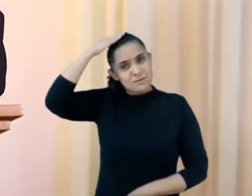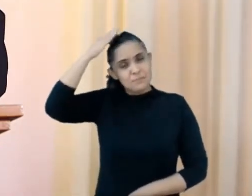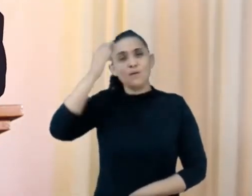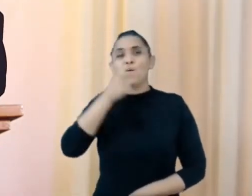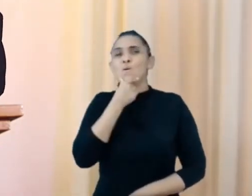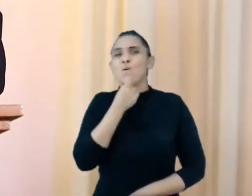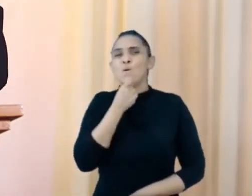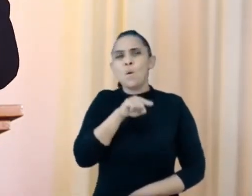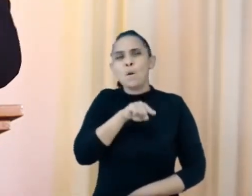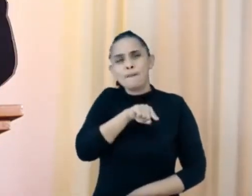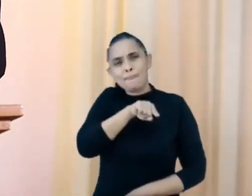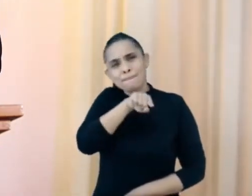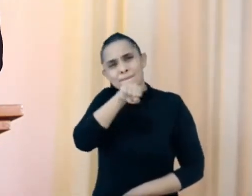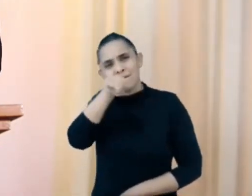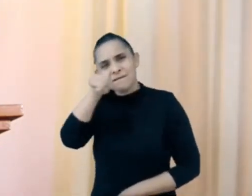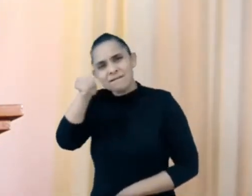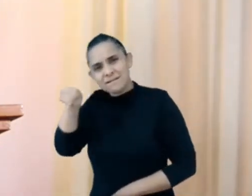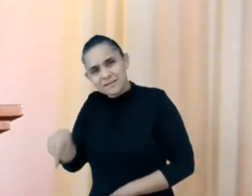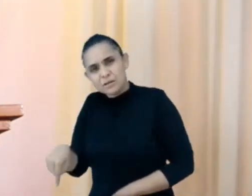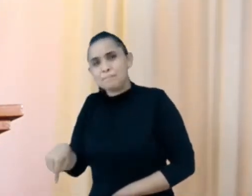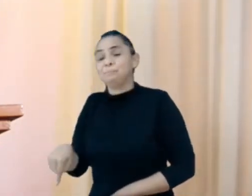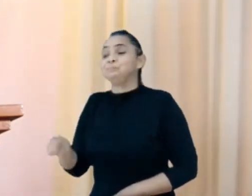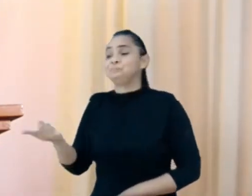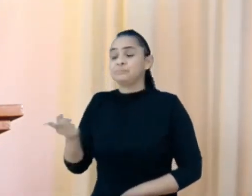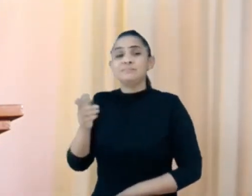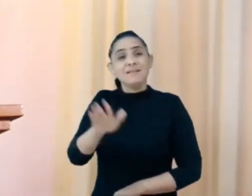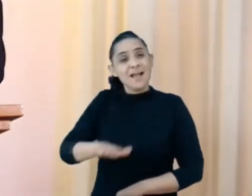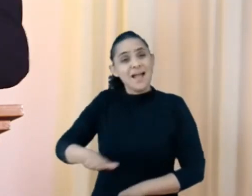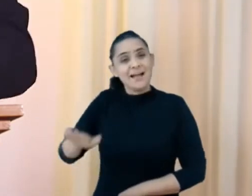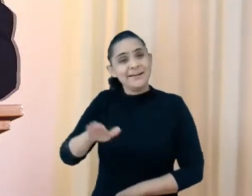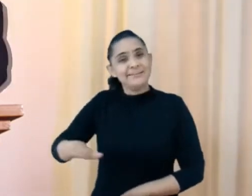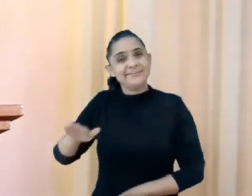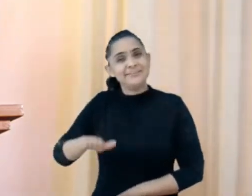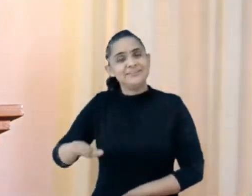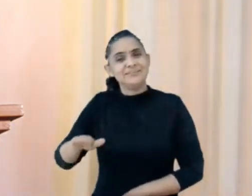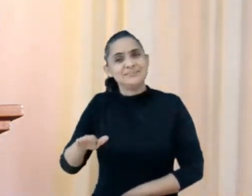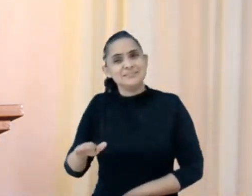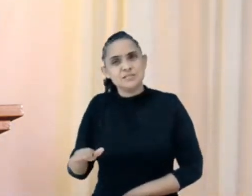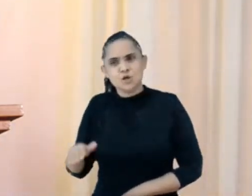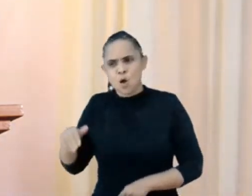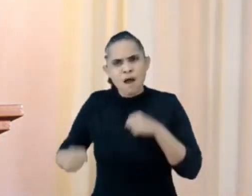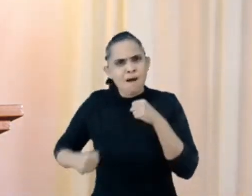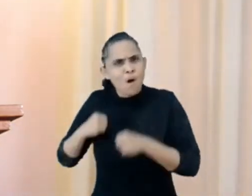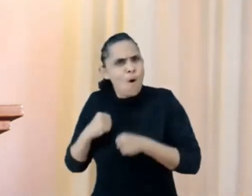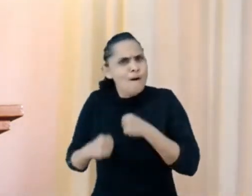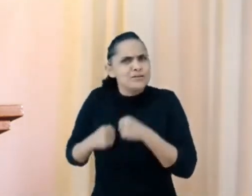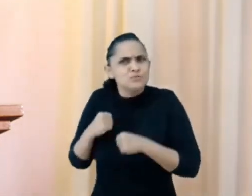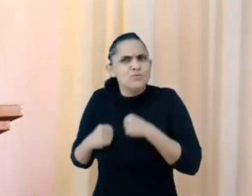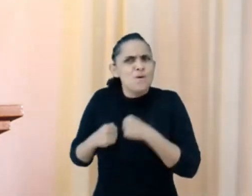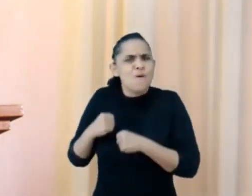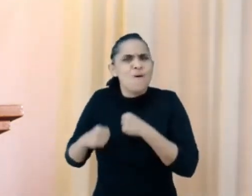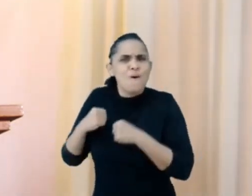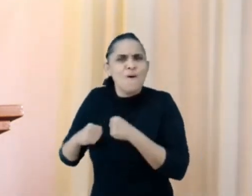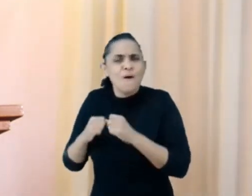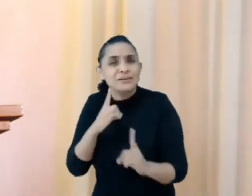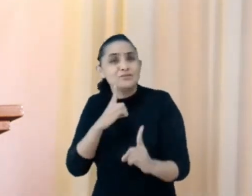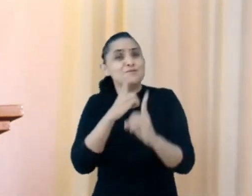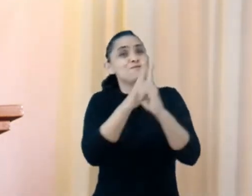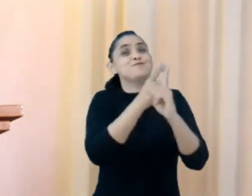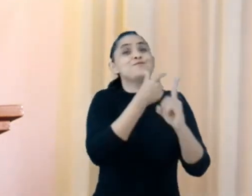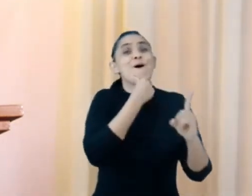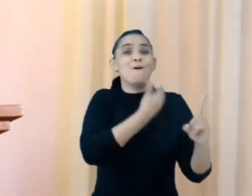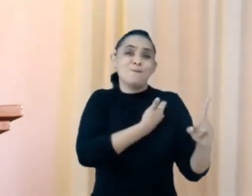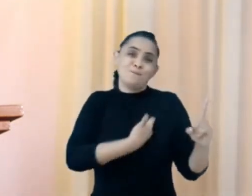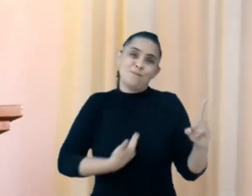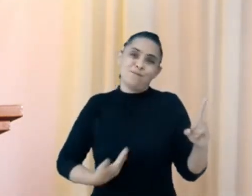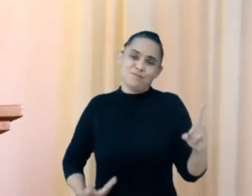dirigindo àquele carro. E a criança, quando viu aquilo, saiu correndo para encontrar com o governador.